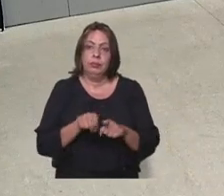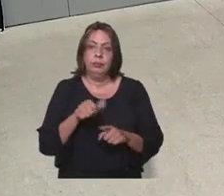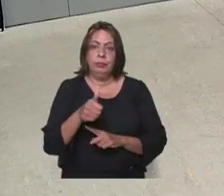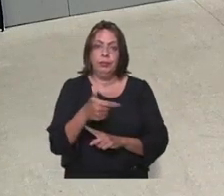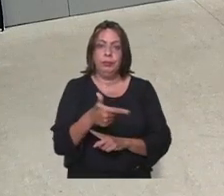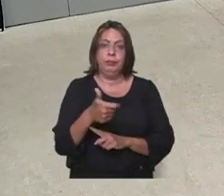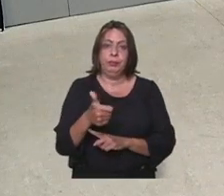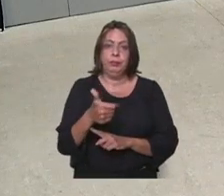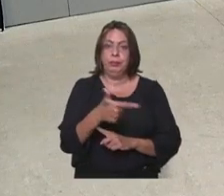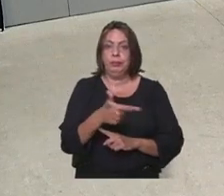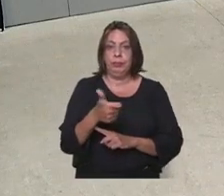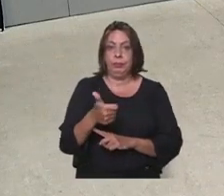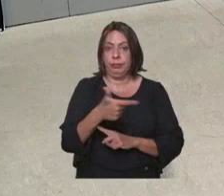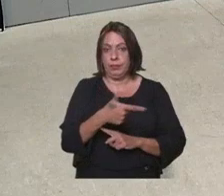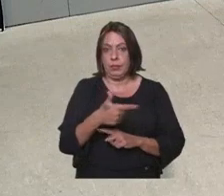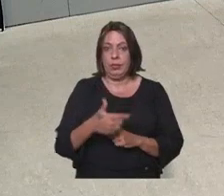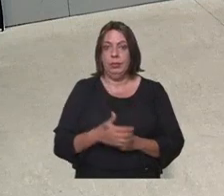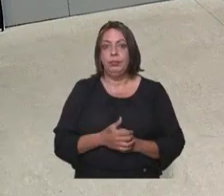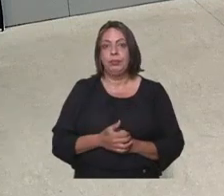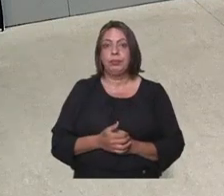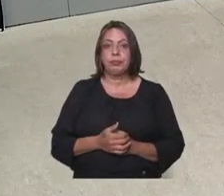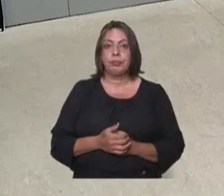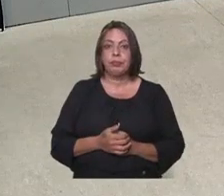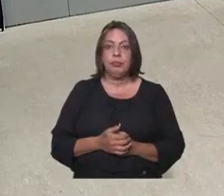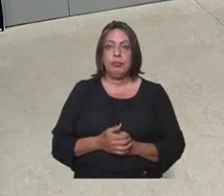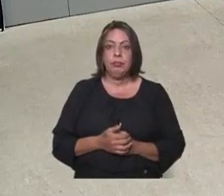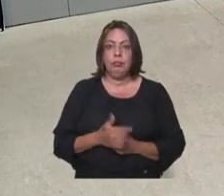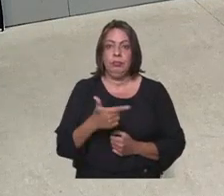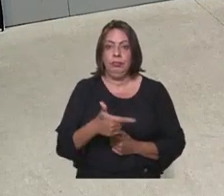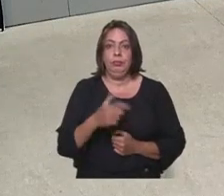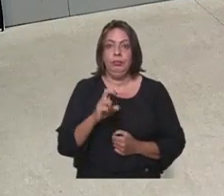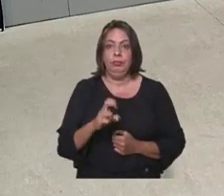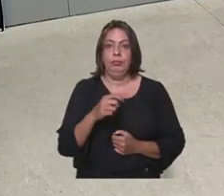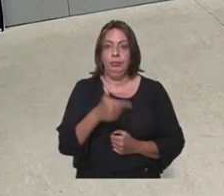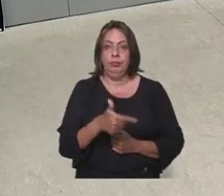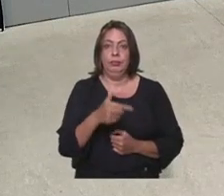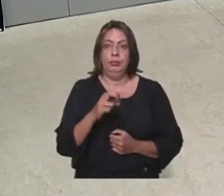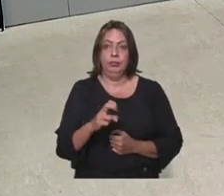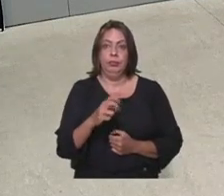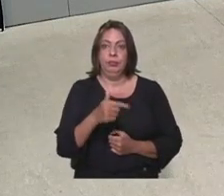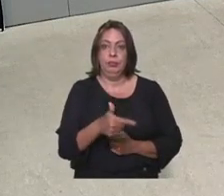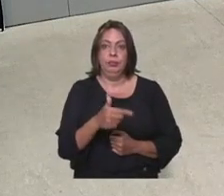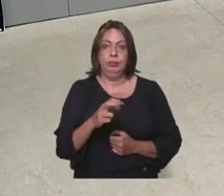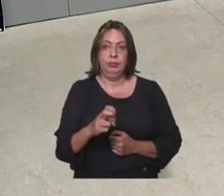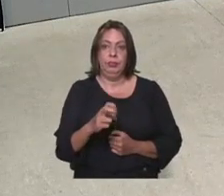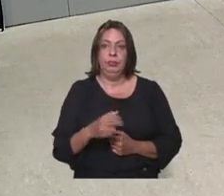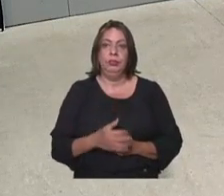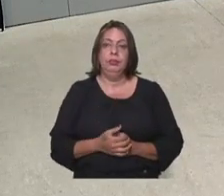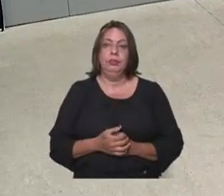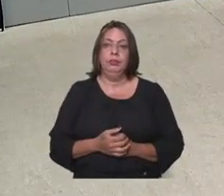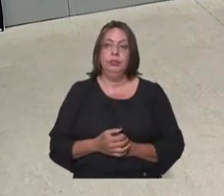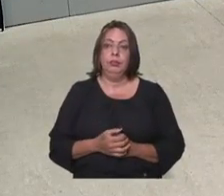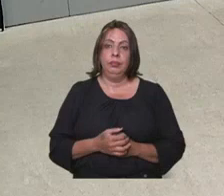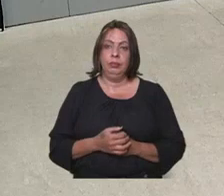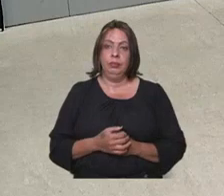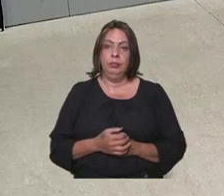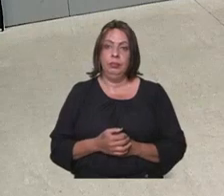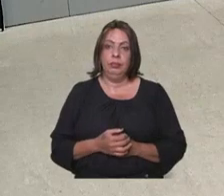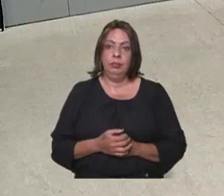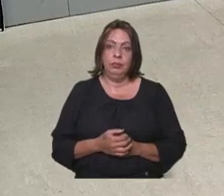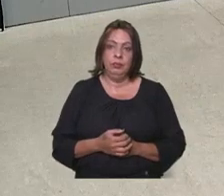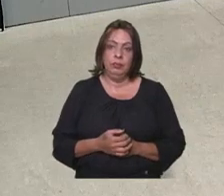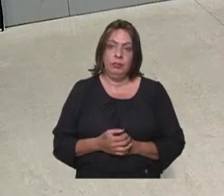12, 12, 12, sobe o 12, marcou, marque também 25, 25,